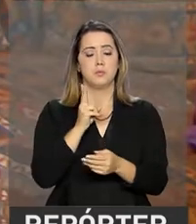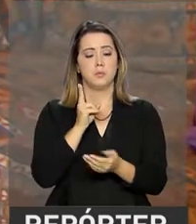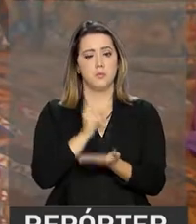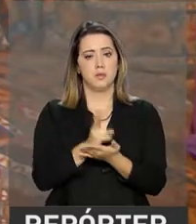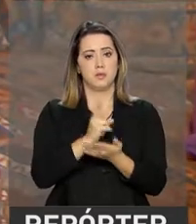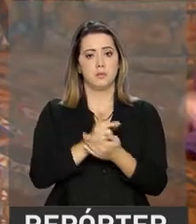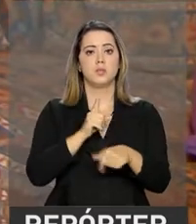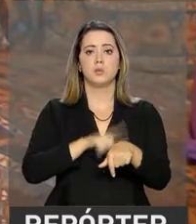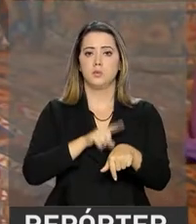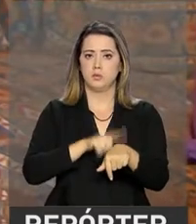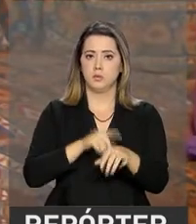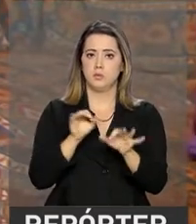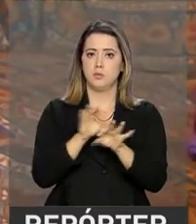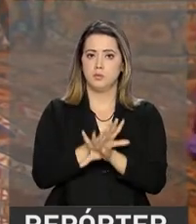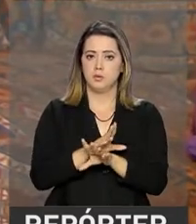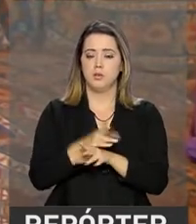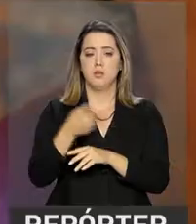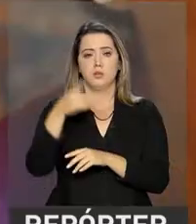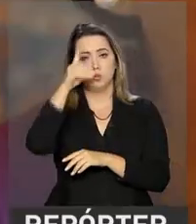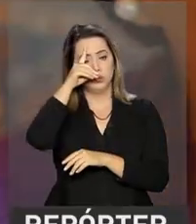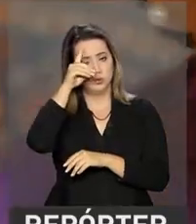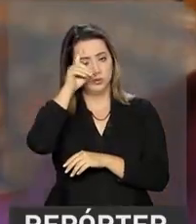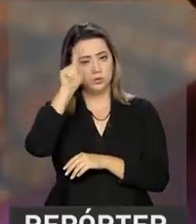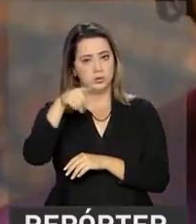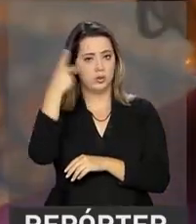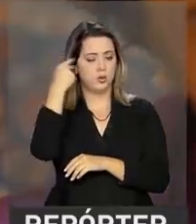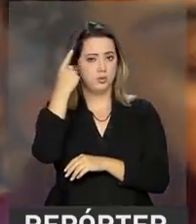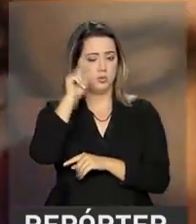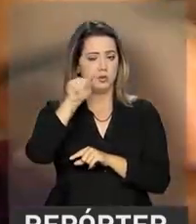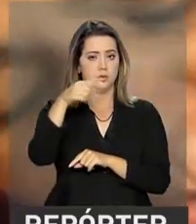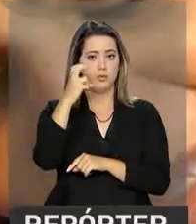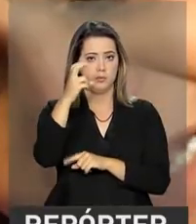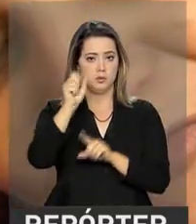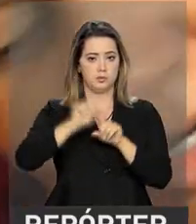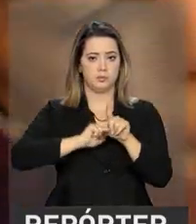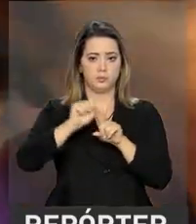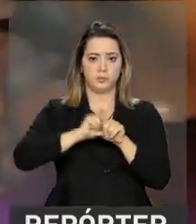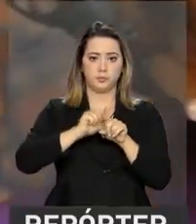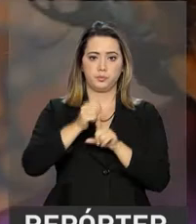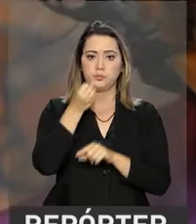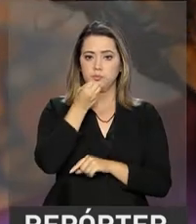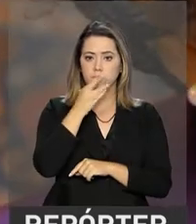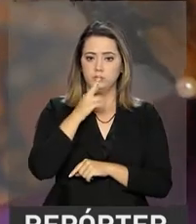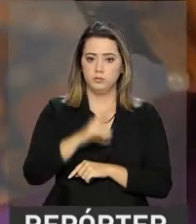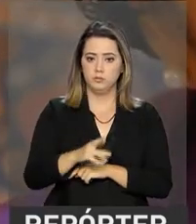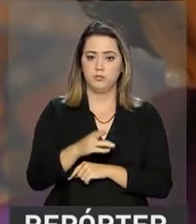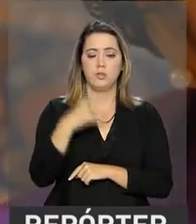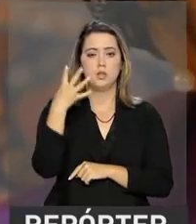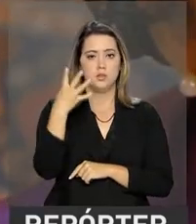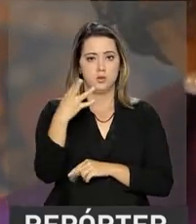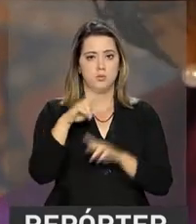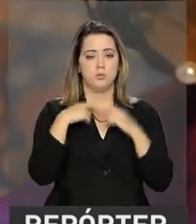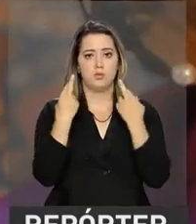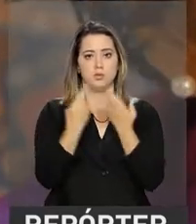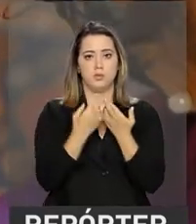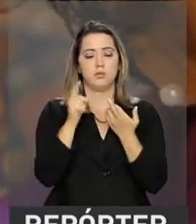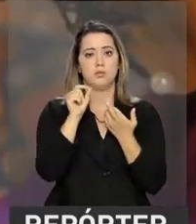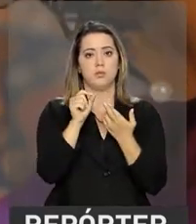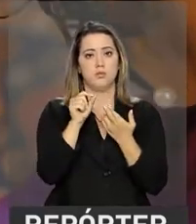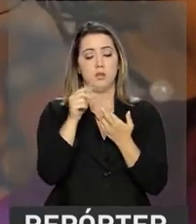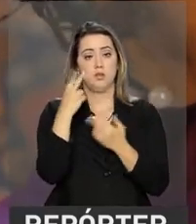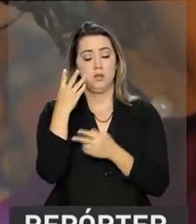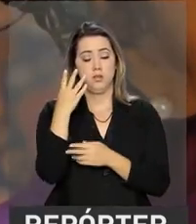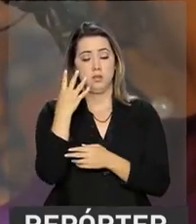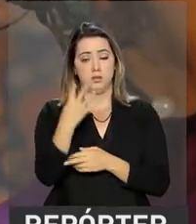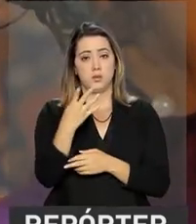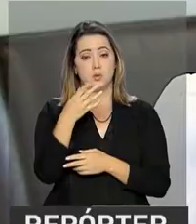rotina era de uma família como qualquer outra. E depois de 5 meses, a boa notícia. As quatro irmãs encontraram uma